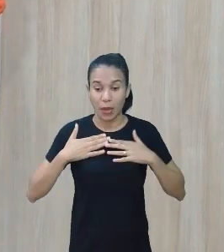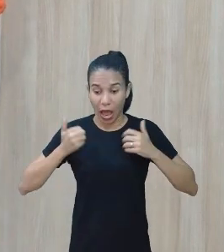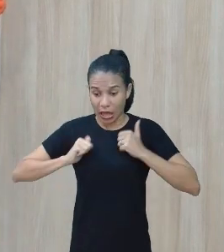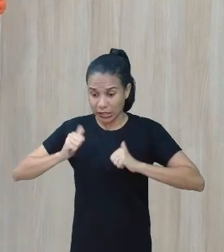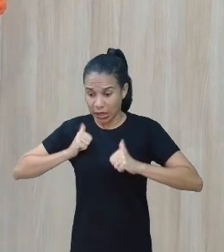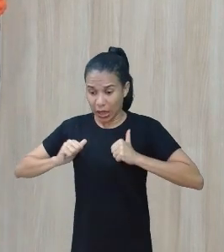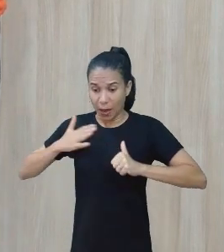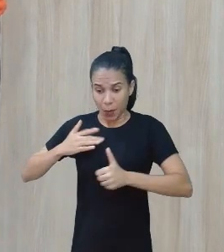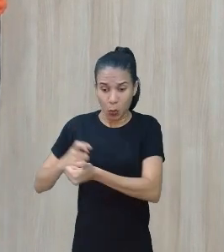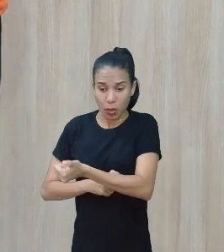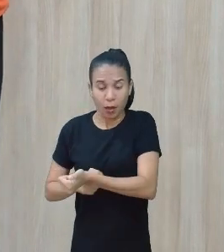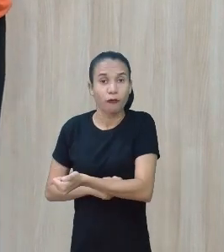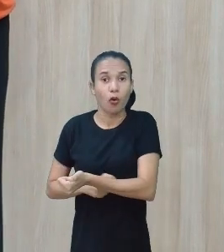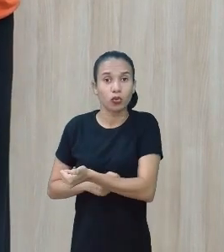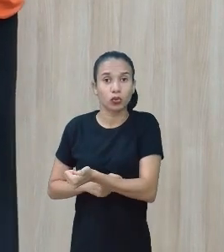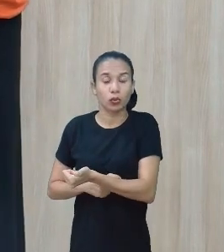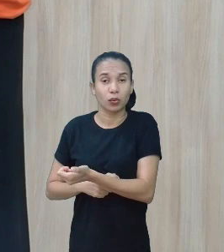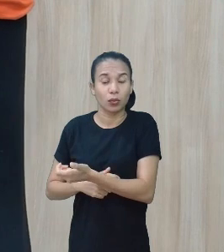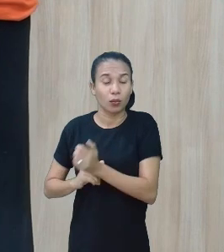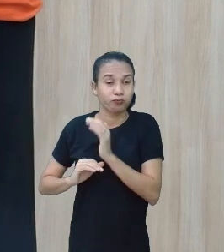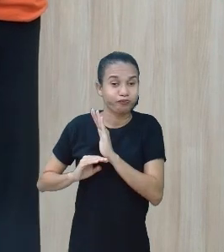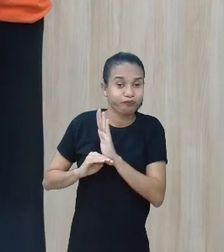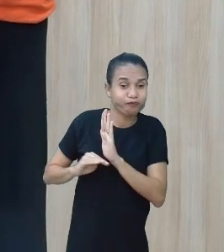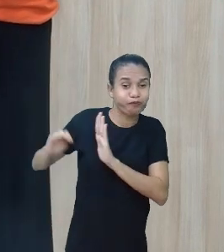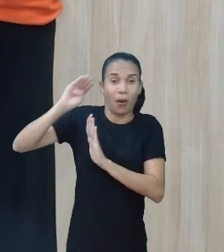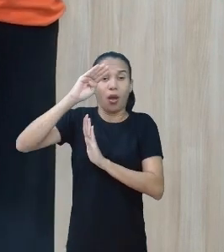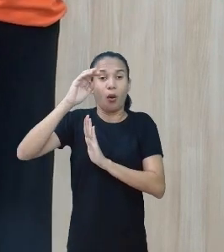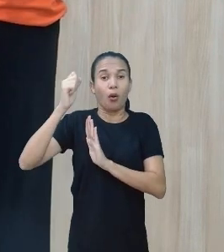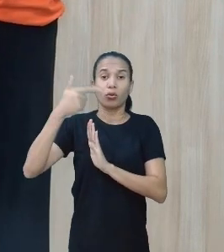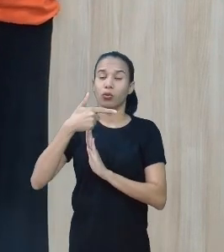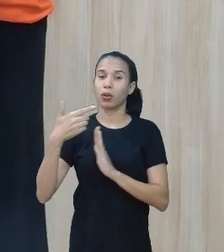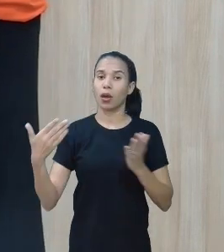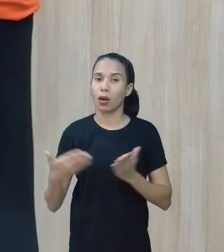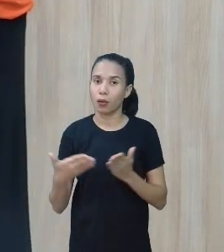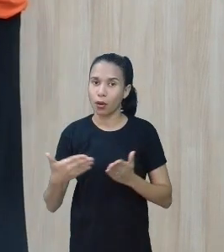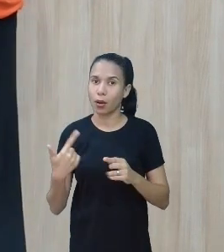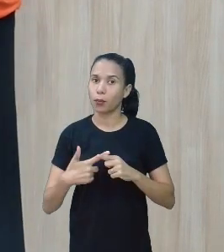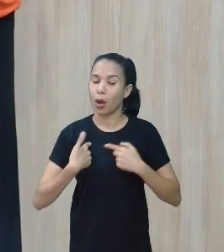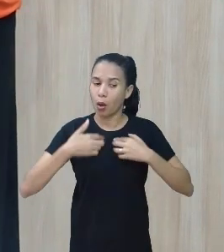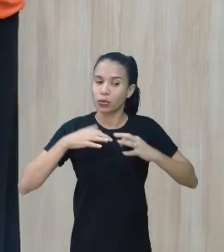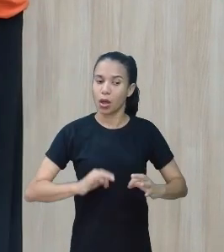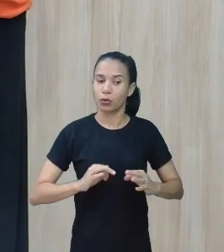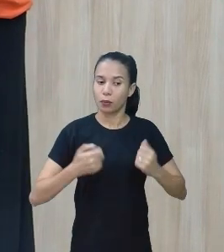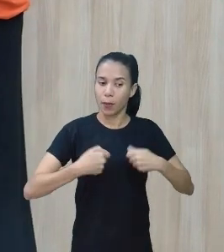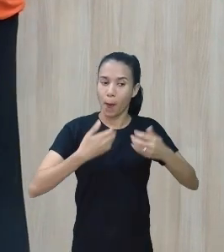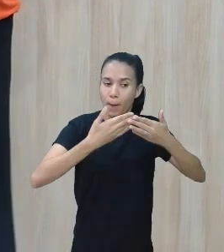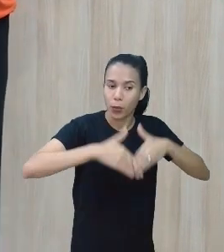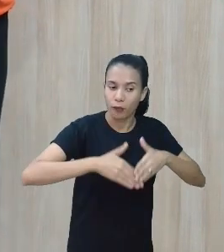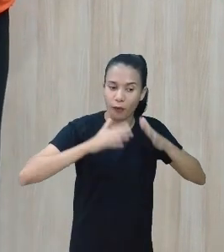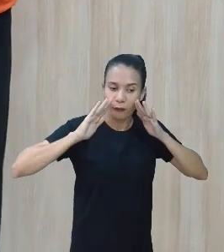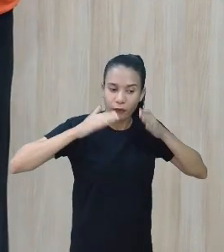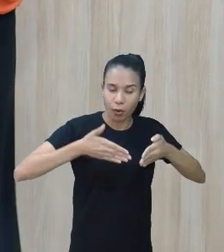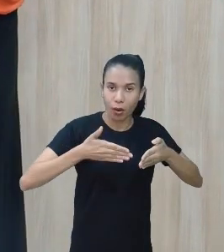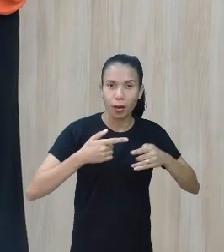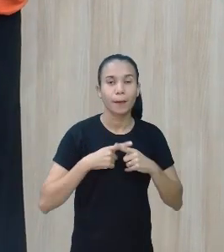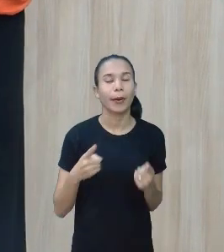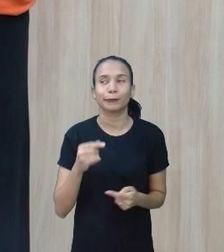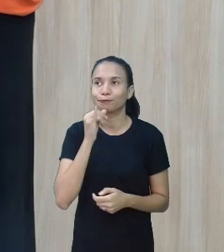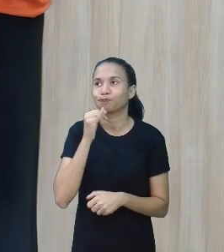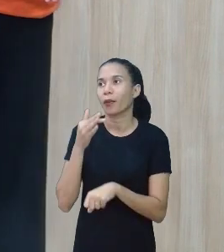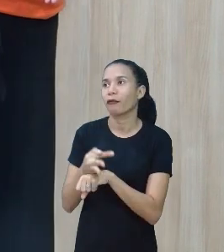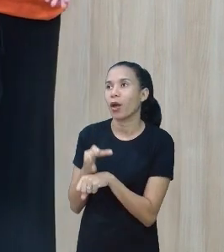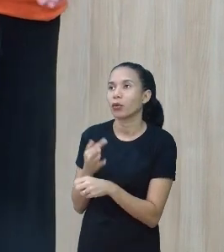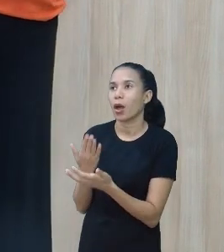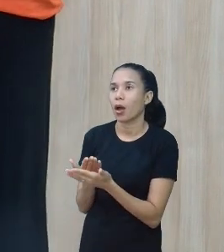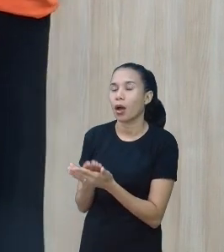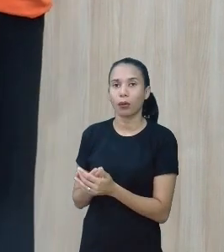ansiedade, que o meu nervosismo tome conta desse momento, porque eu estou preparado. Agora, se você não assiste às aulas, não faz